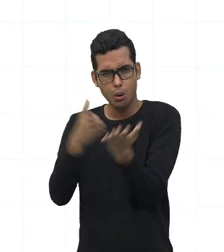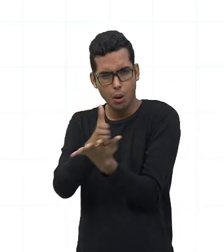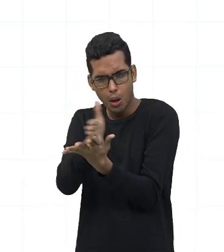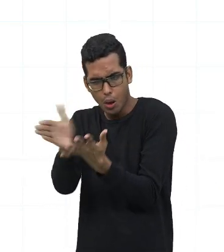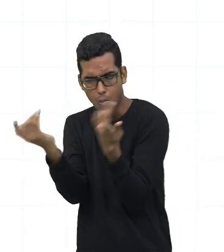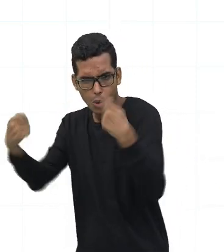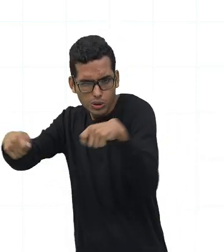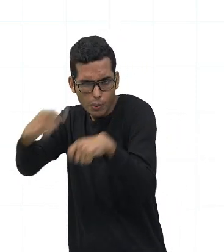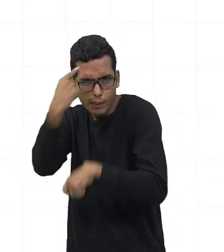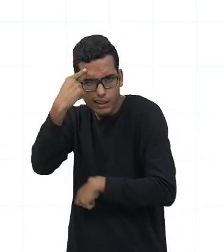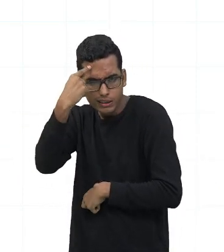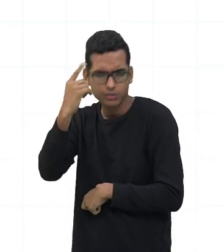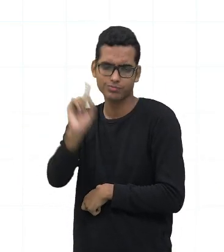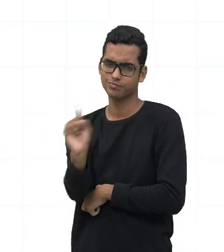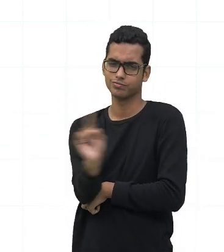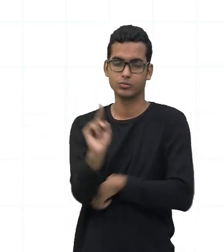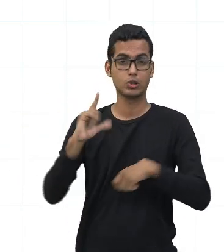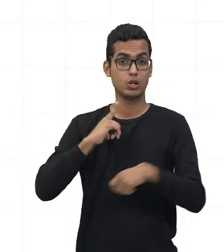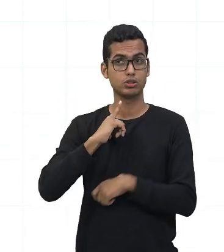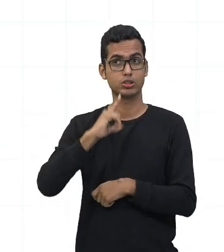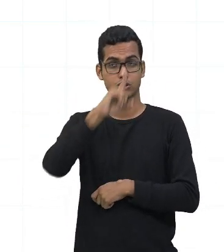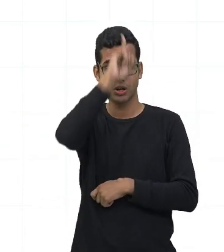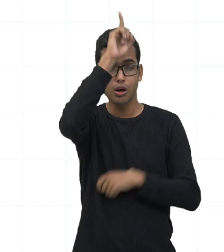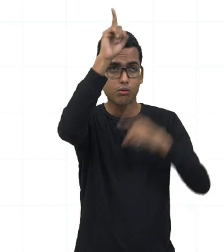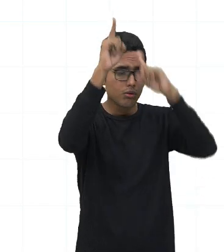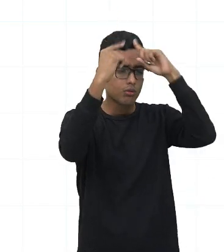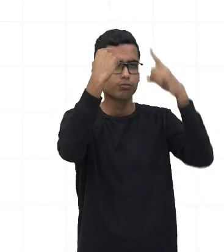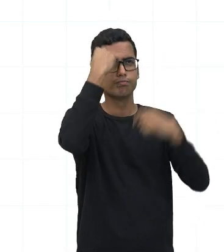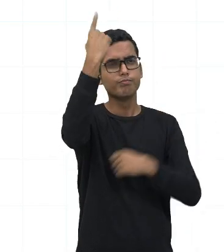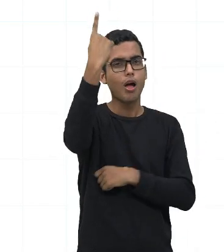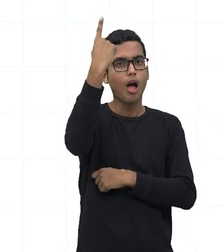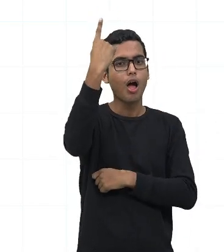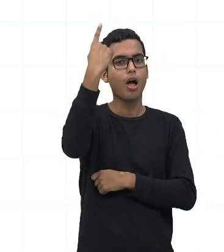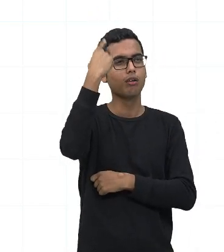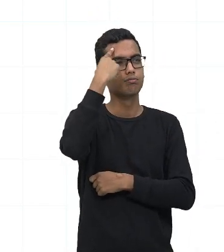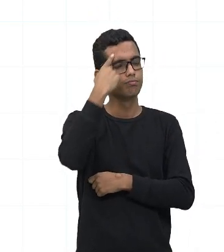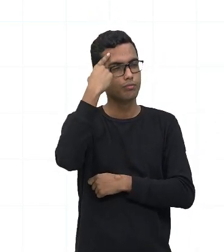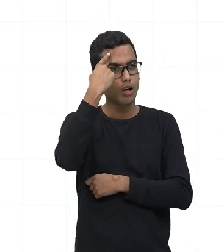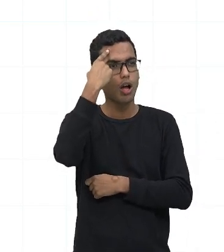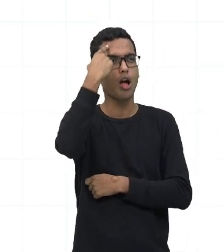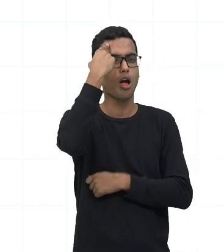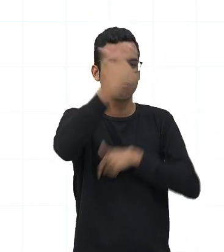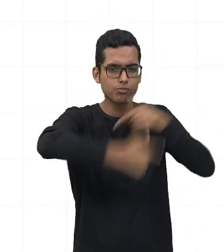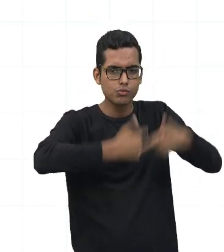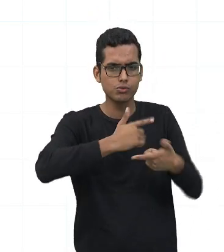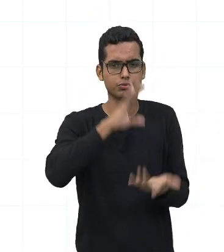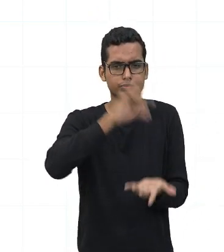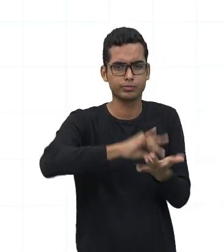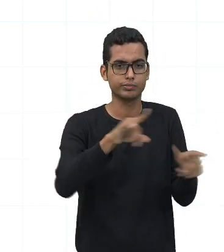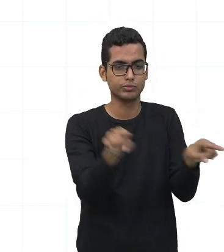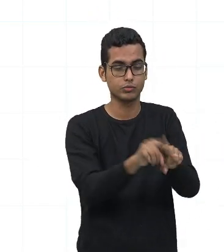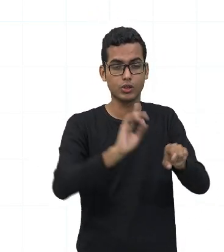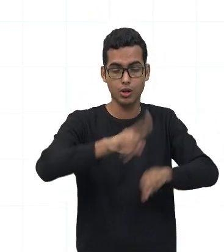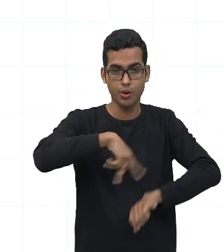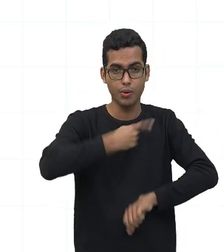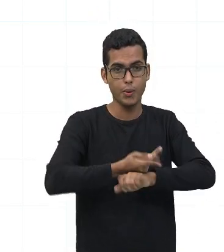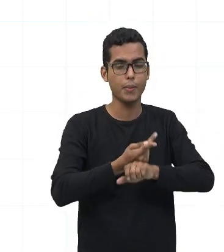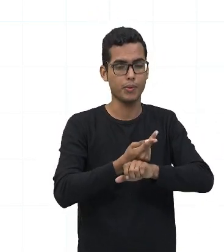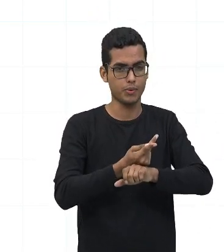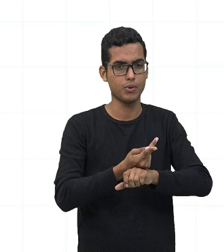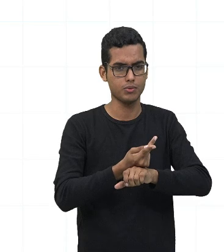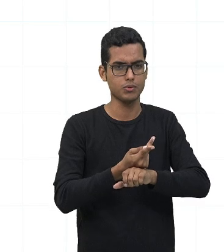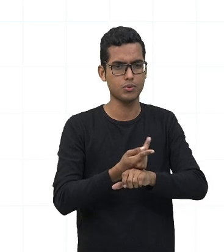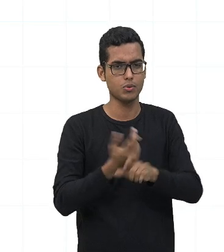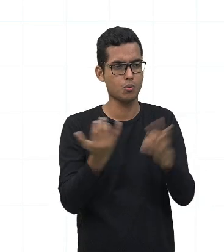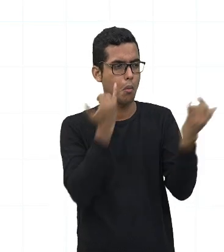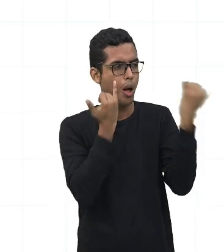Eu tinha uma ideia. Então, eu tenho que trabalhar essa ideia que eu tive. E trazer todas as